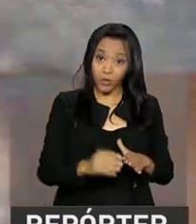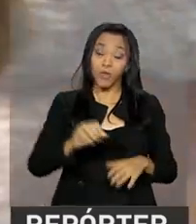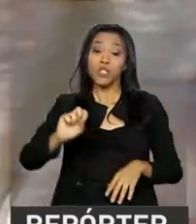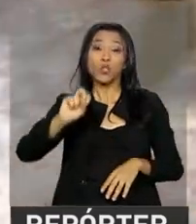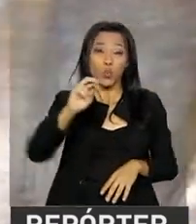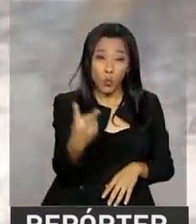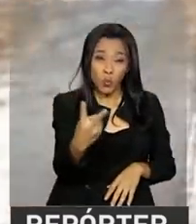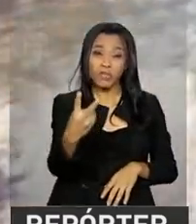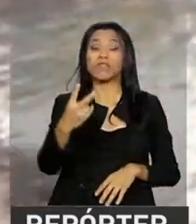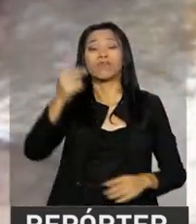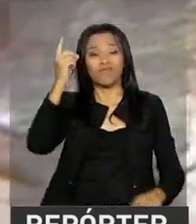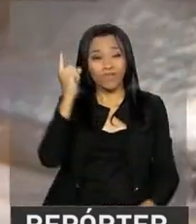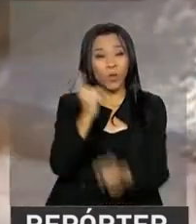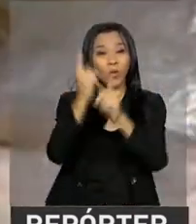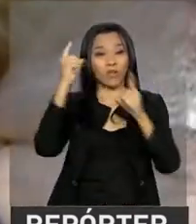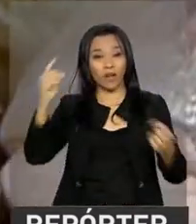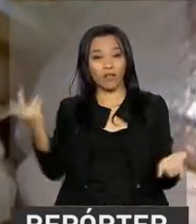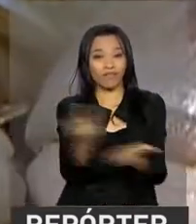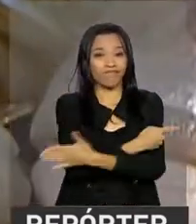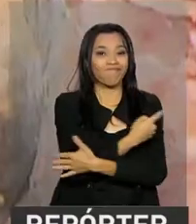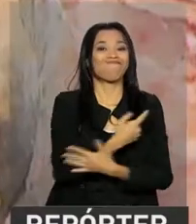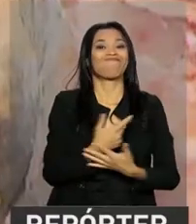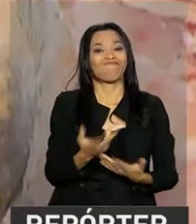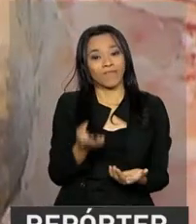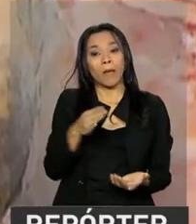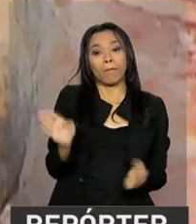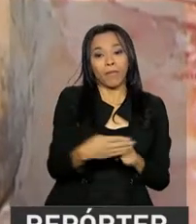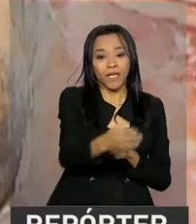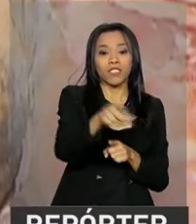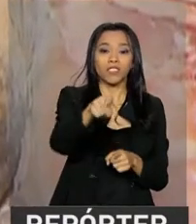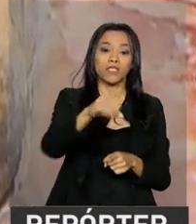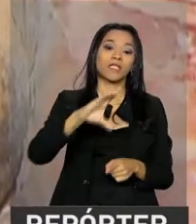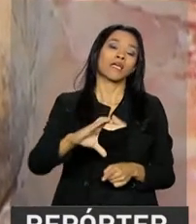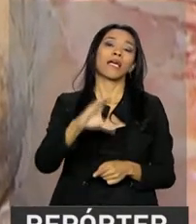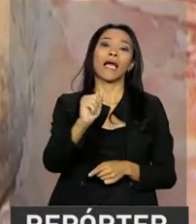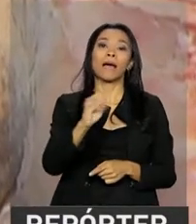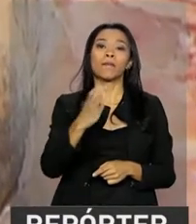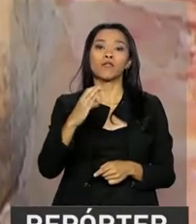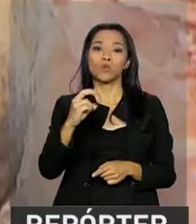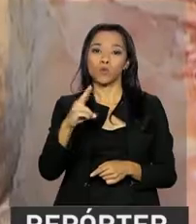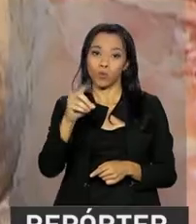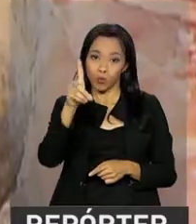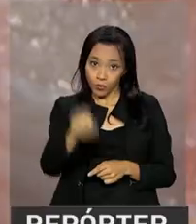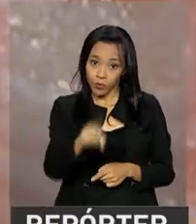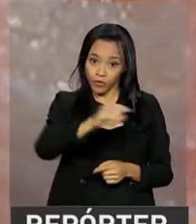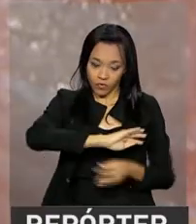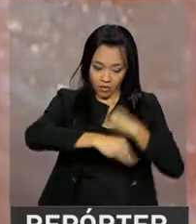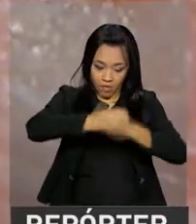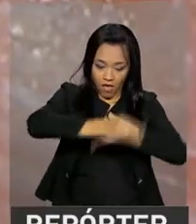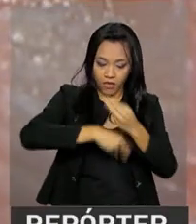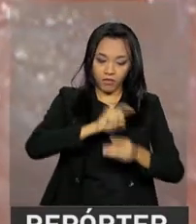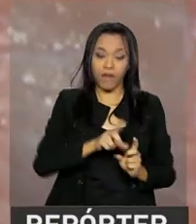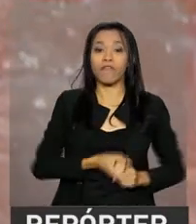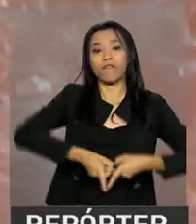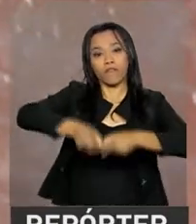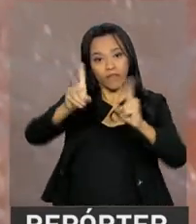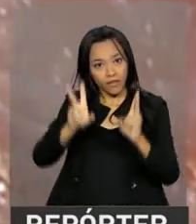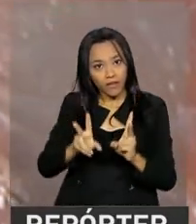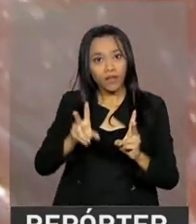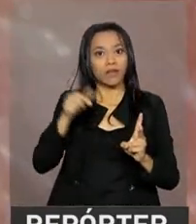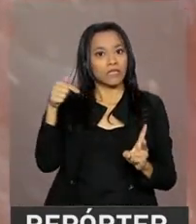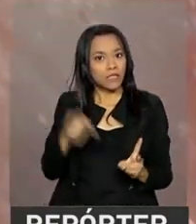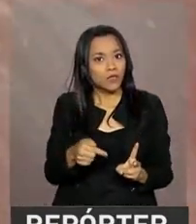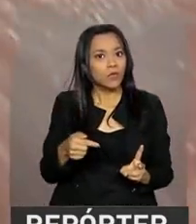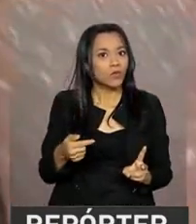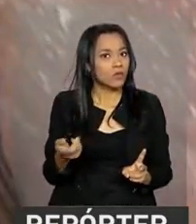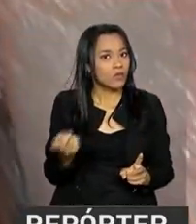duas foram constatadas irregularidades entre elas peixes cabeçudos ou cangula embalados para serem vendidos como pescada isso